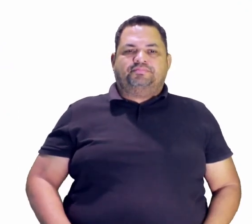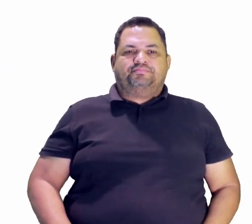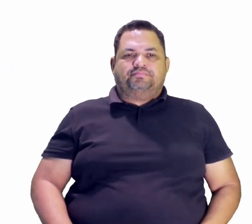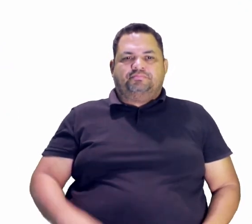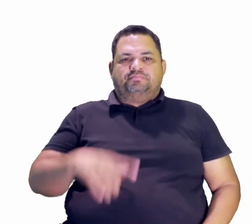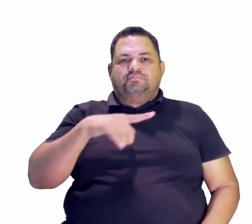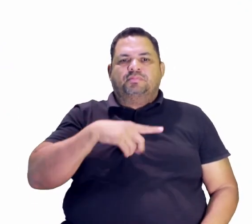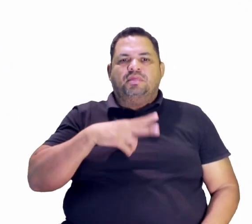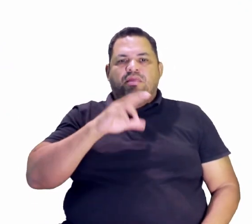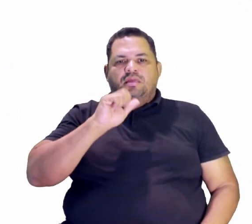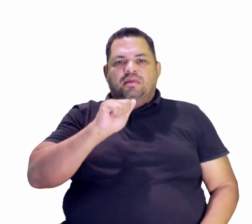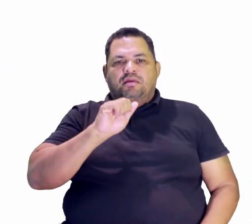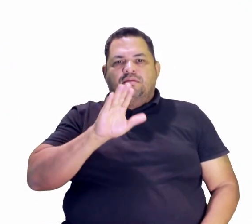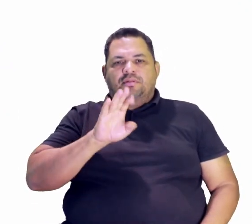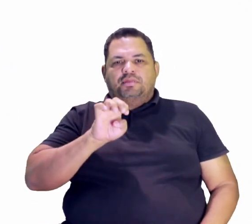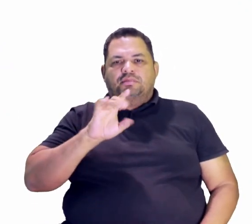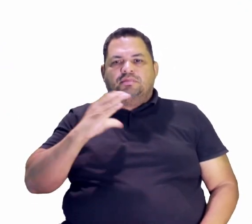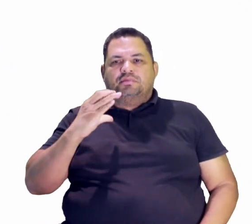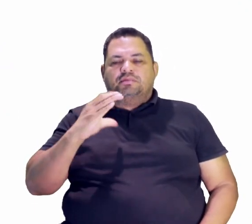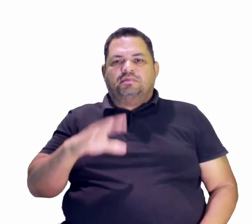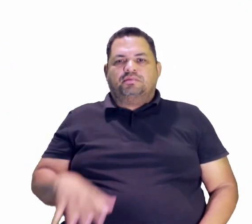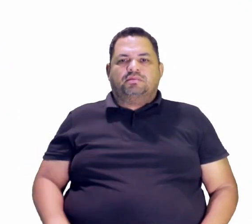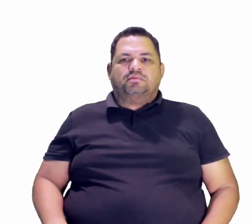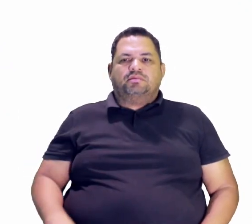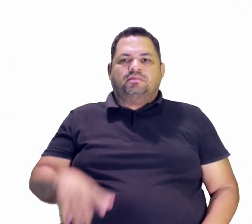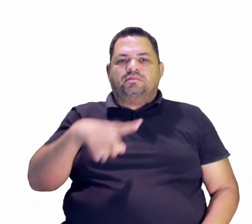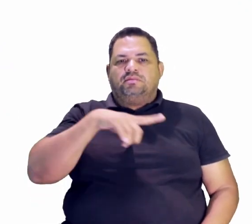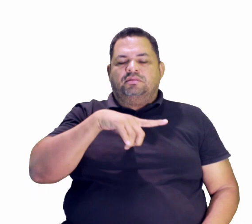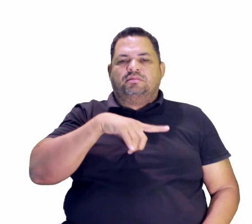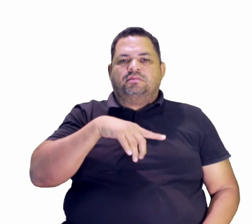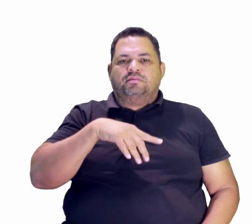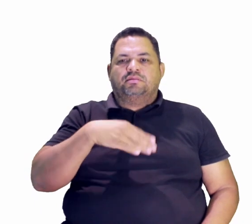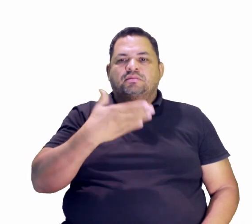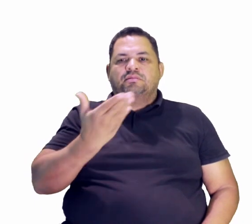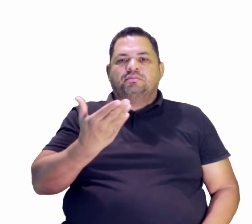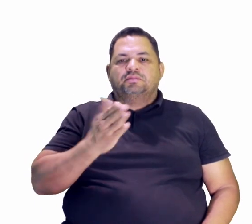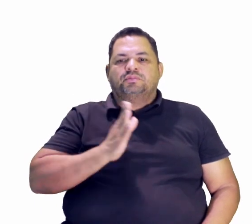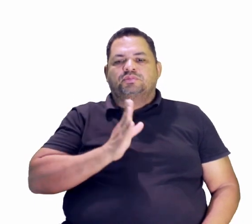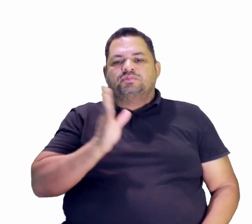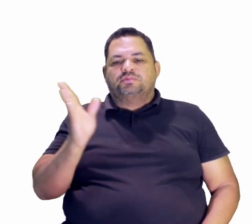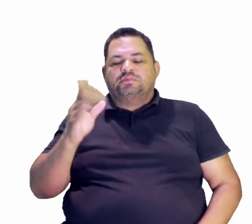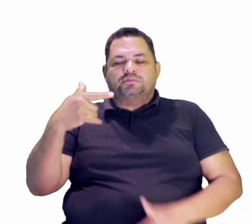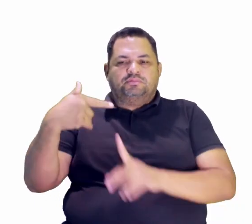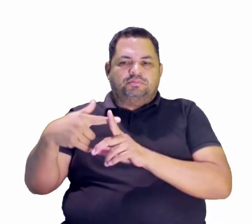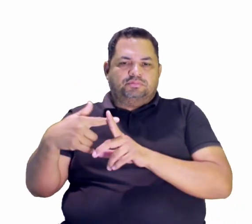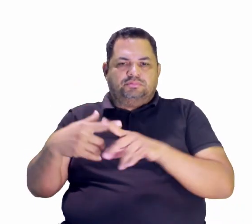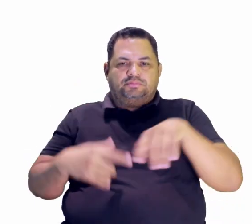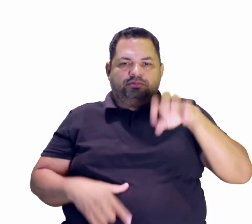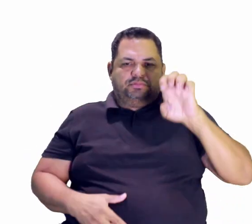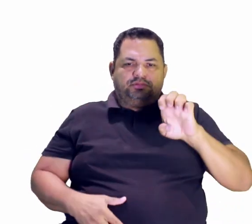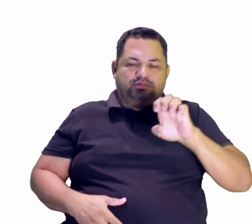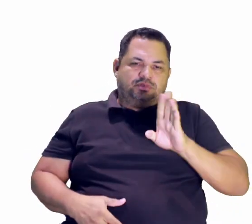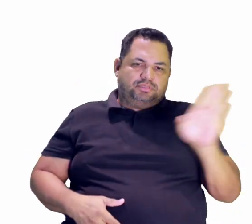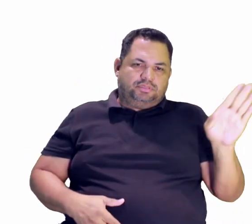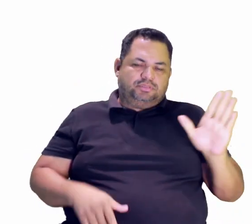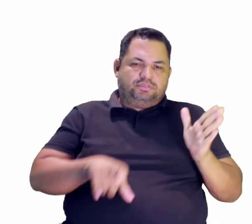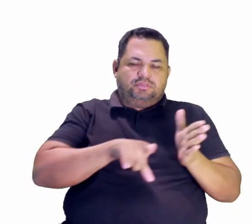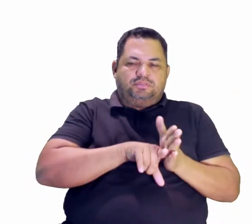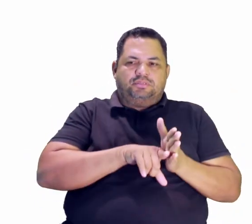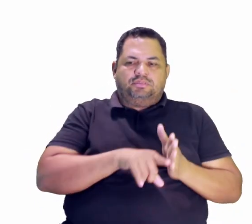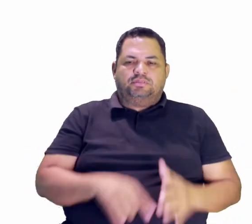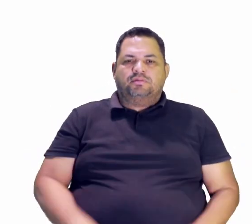vetores A, B e C, usando essa questão que para a direita é positivo, para a esquerda é negativo. Tem a mesma